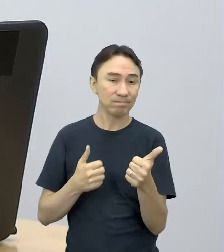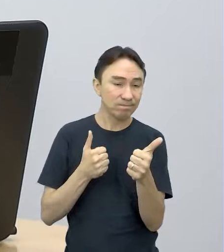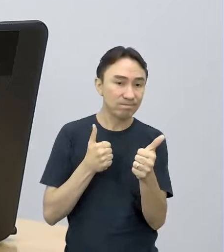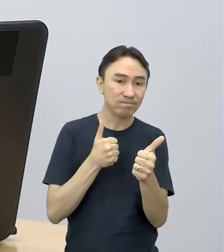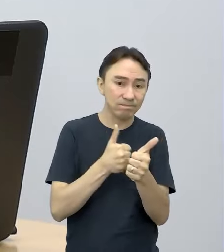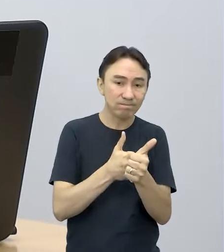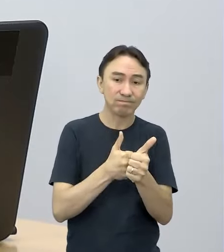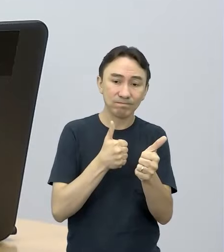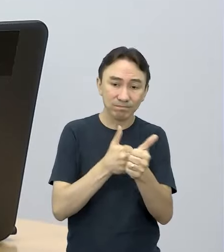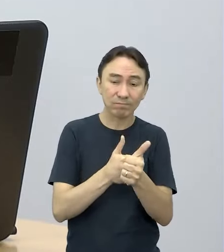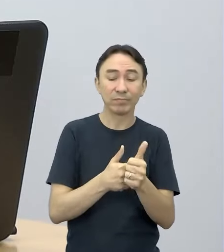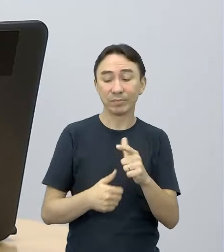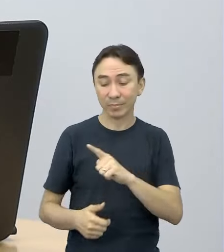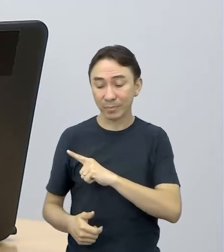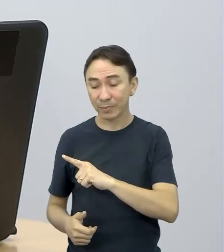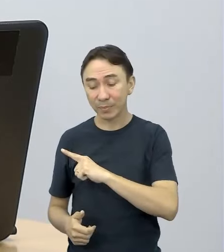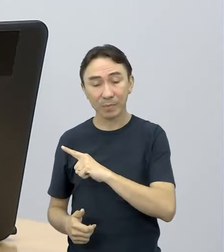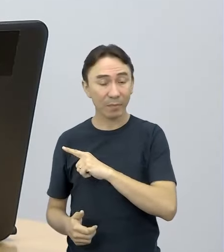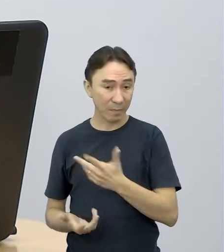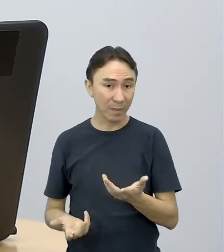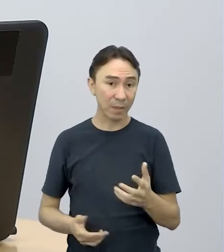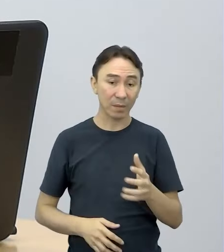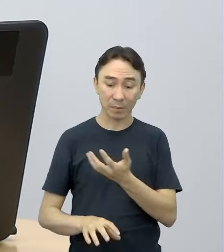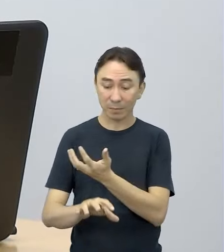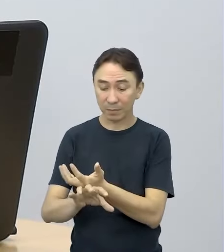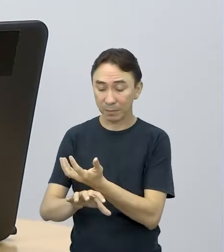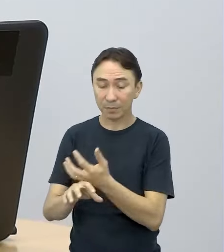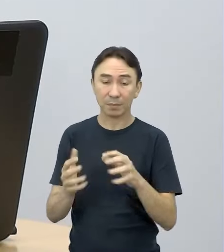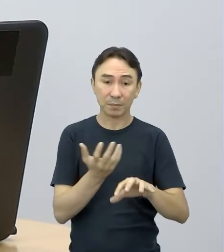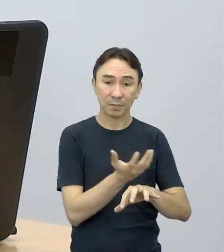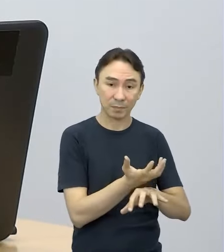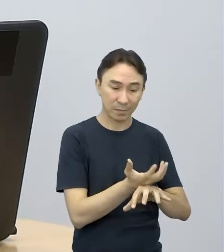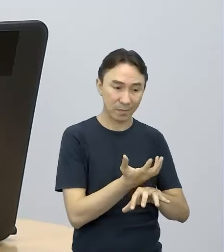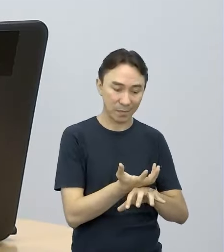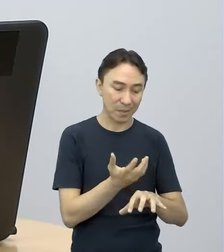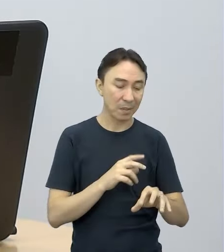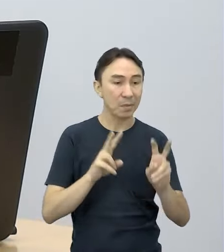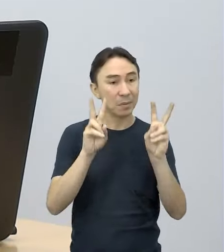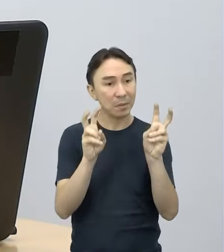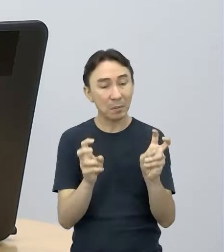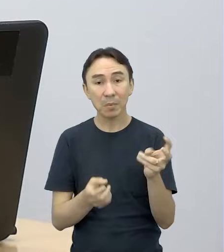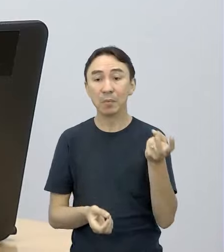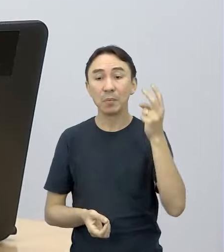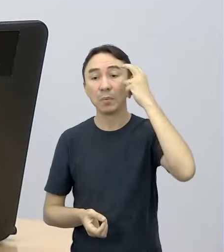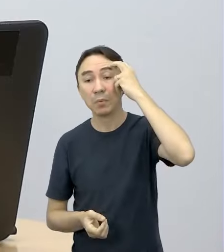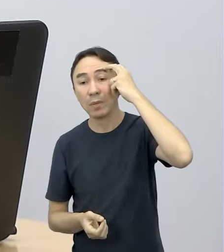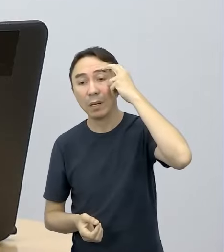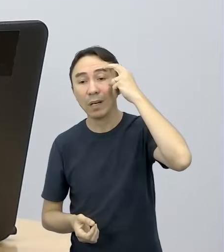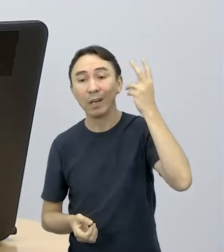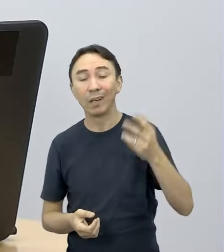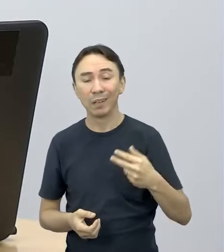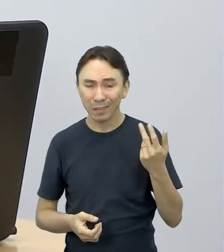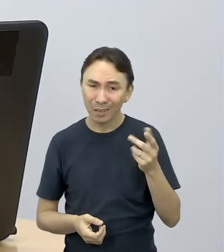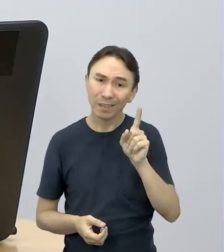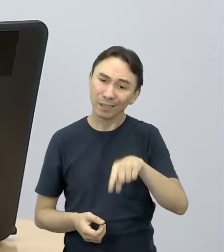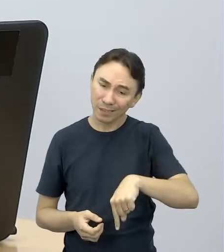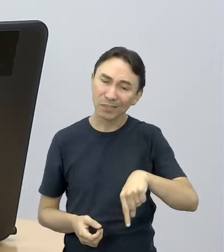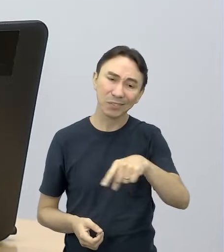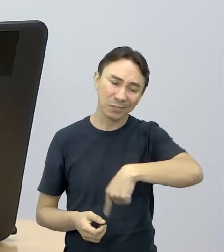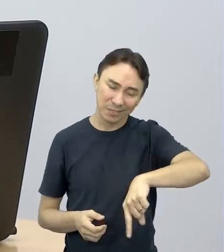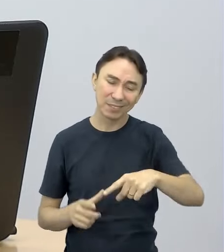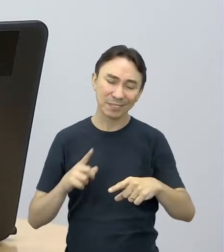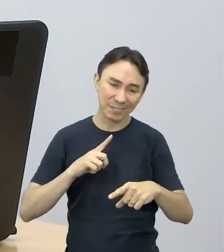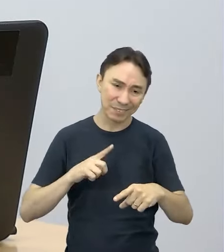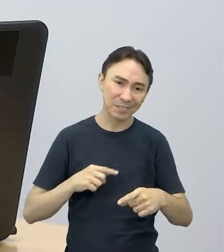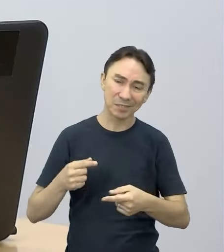dois componentes, né, quando eles abordam o tema cultura, né, que foi exatamente o que a gente viu no nosso último encontro, né, que a